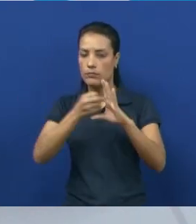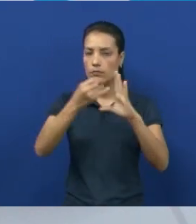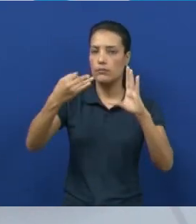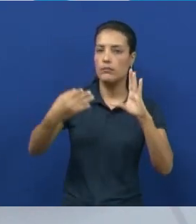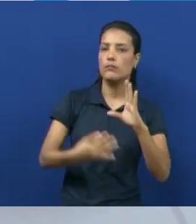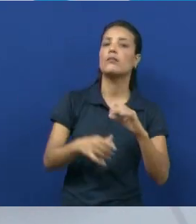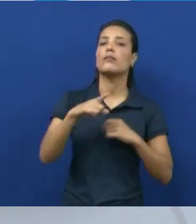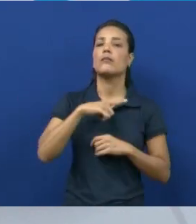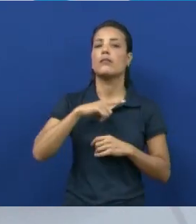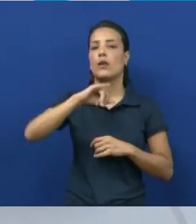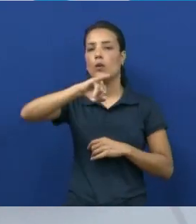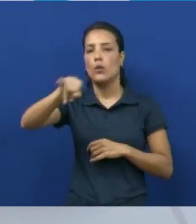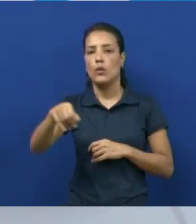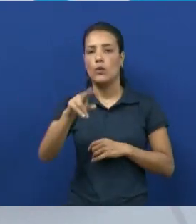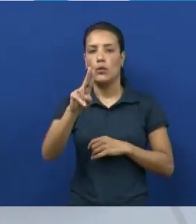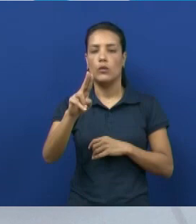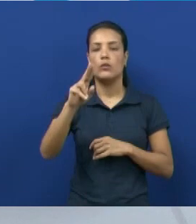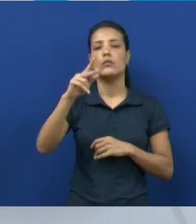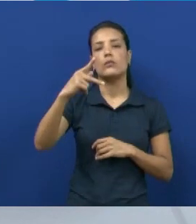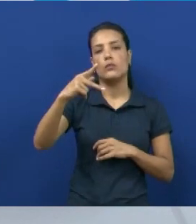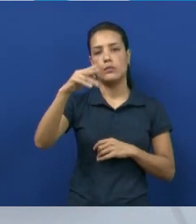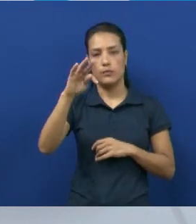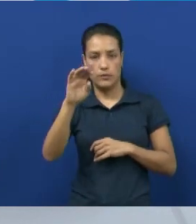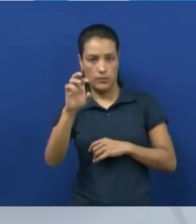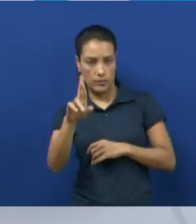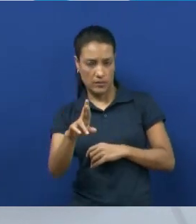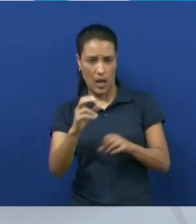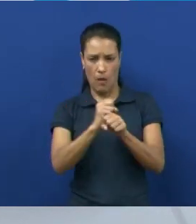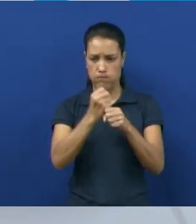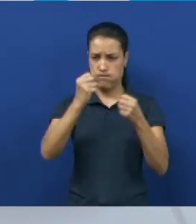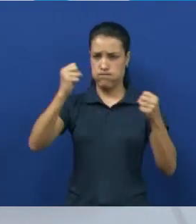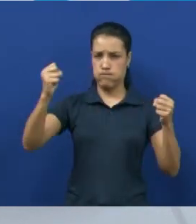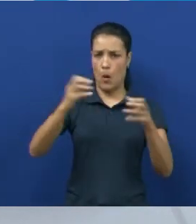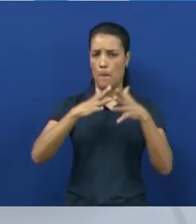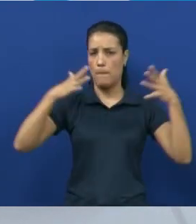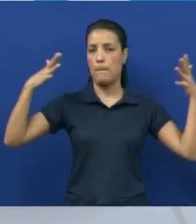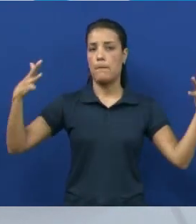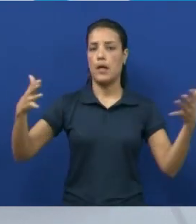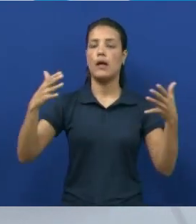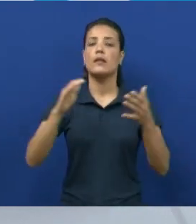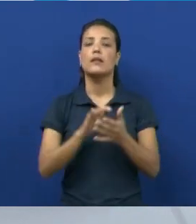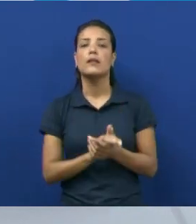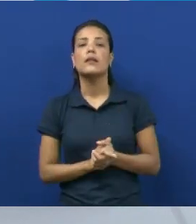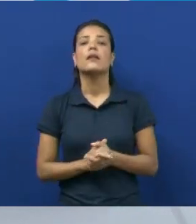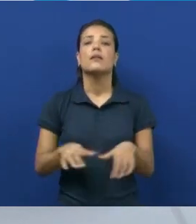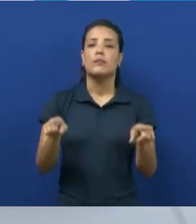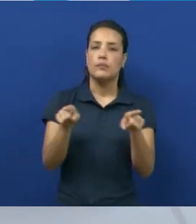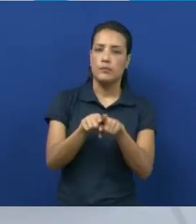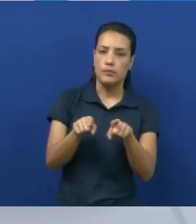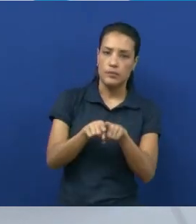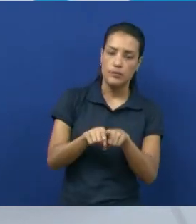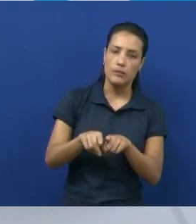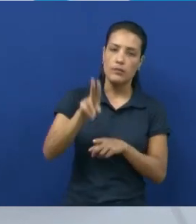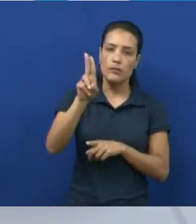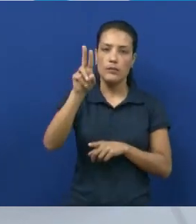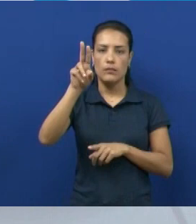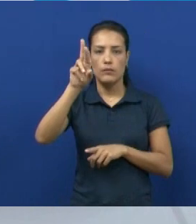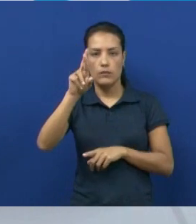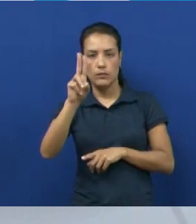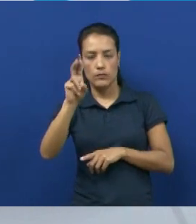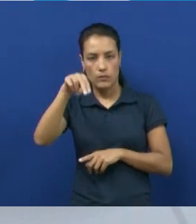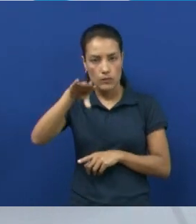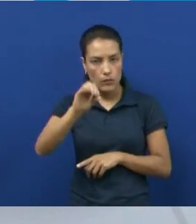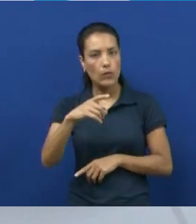gente viu Júpiter, que é o maior planeta, Saturno, que tem os anéis à sua volta, Urano, que ele pode ter água, só que